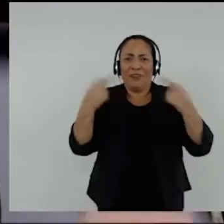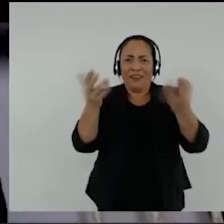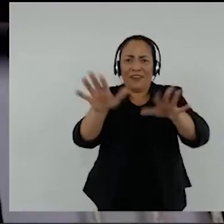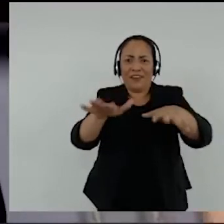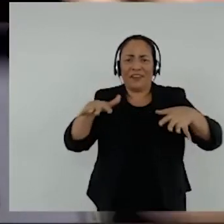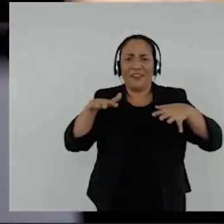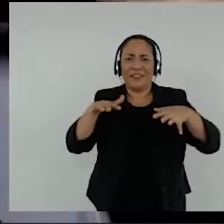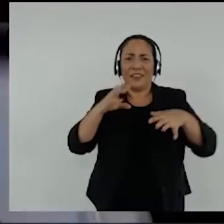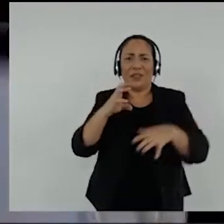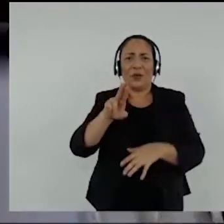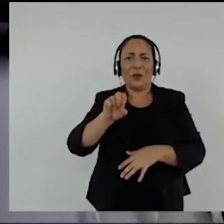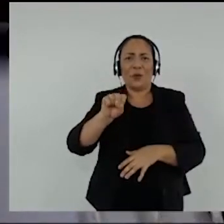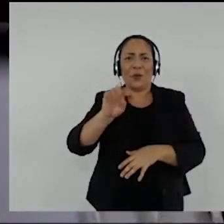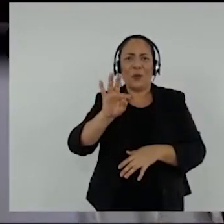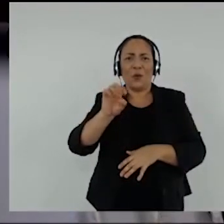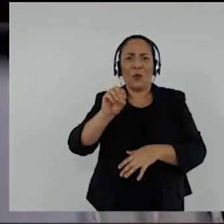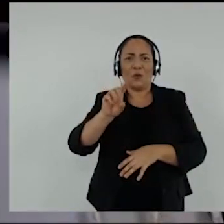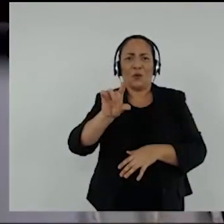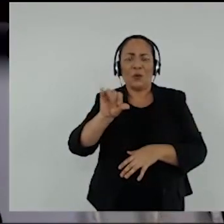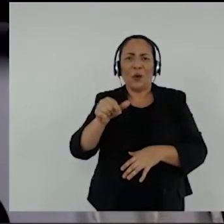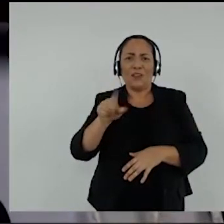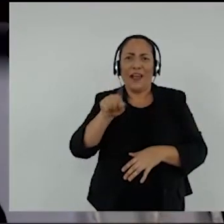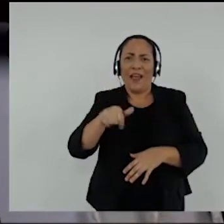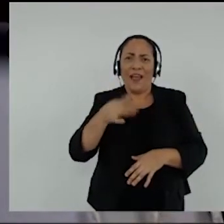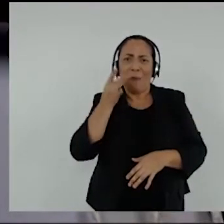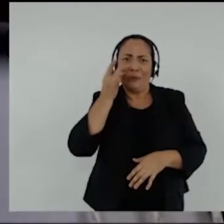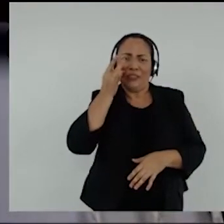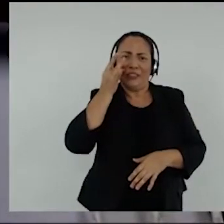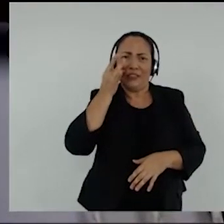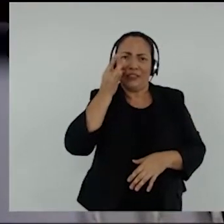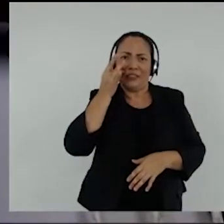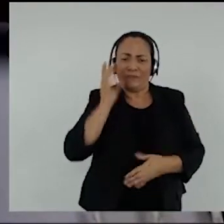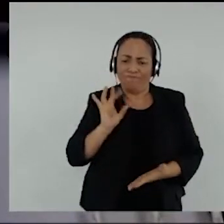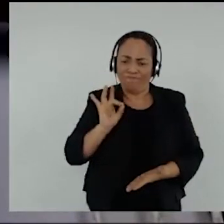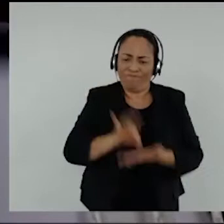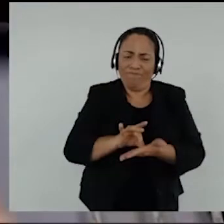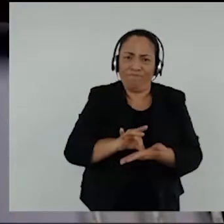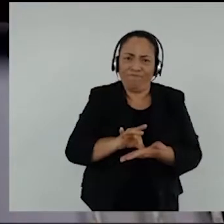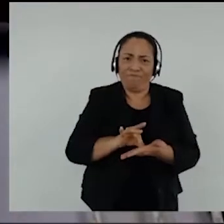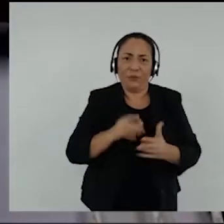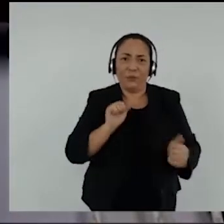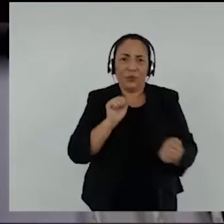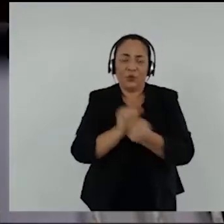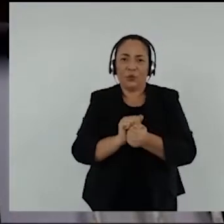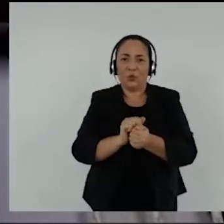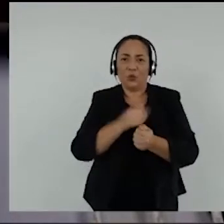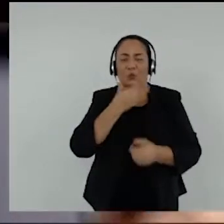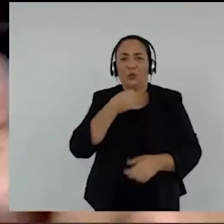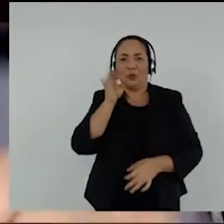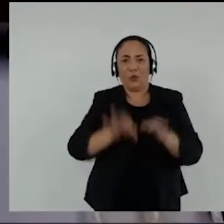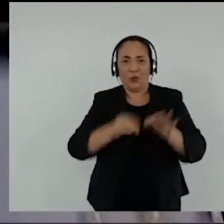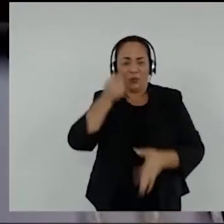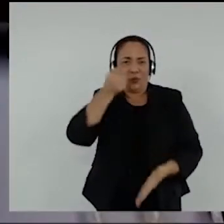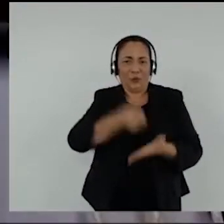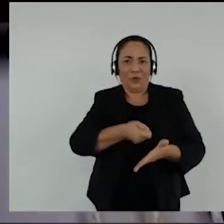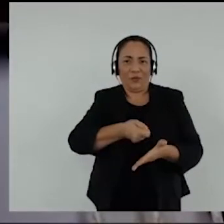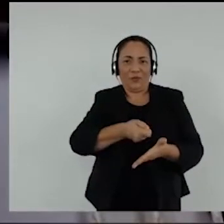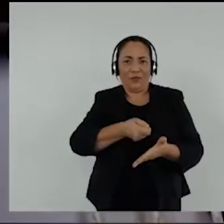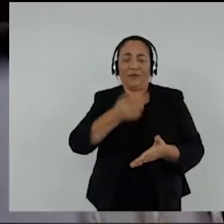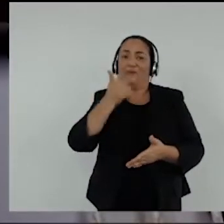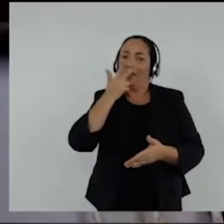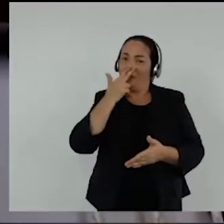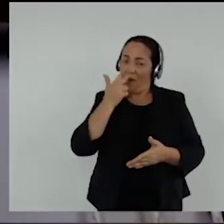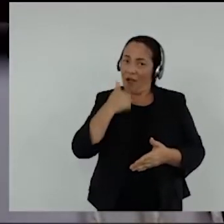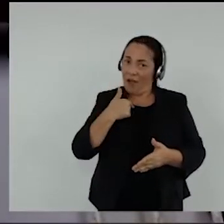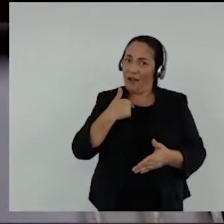se não puder ter a presença física ali do réu com o juiz e etc. Então, a meu ver, mesmo em tempos de